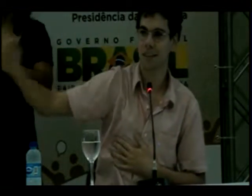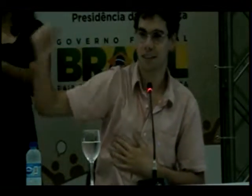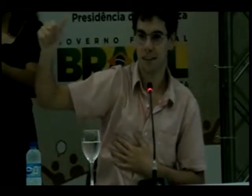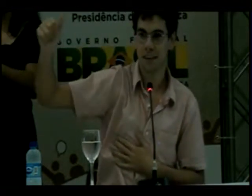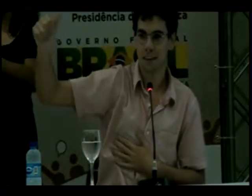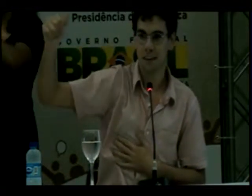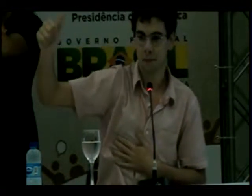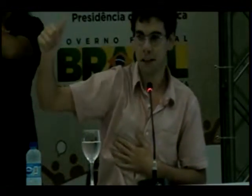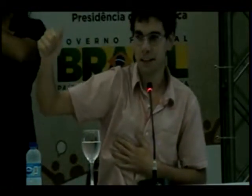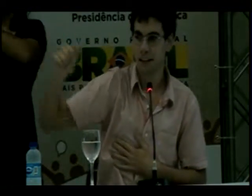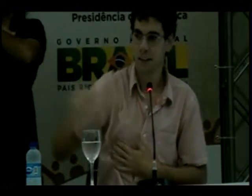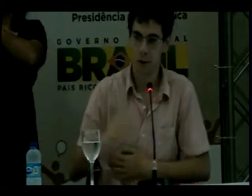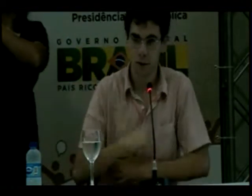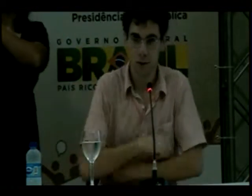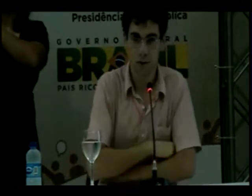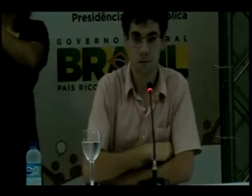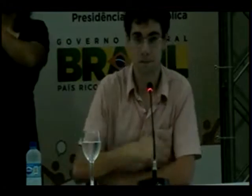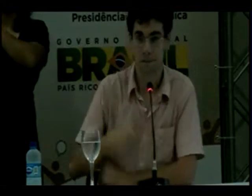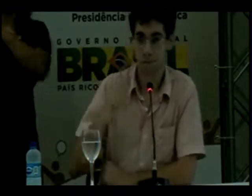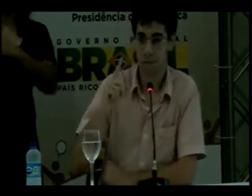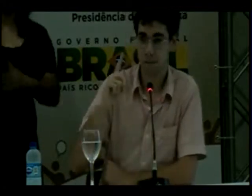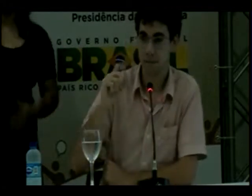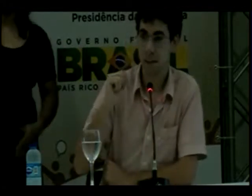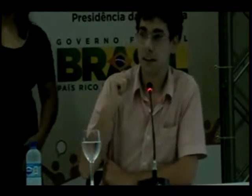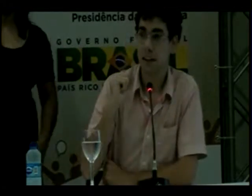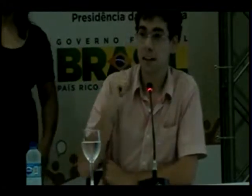ombro. Beleza, ótimo.